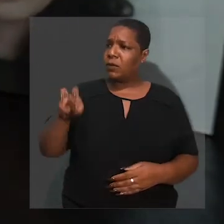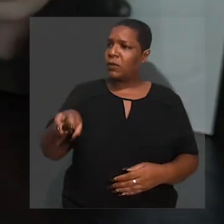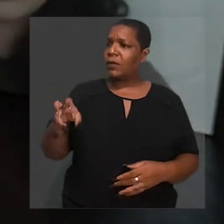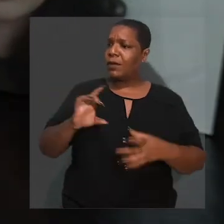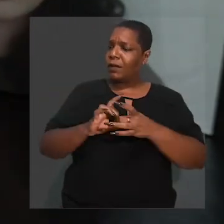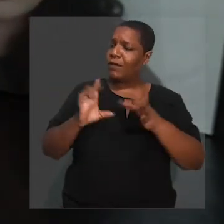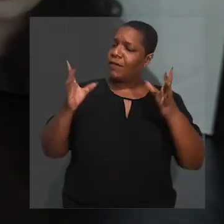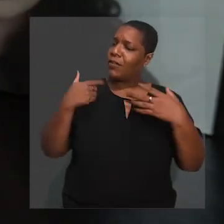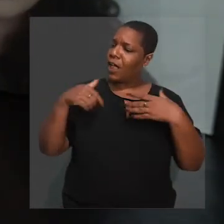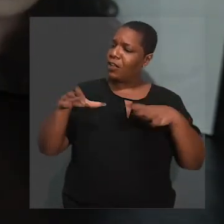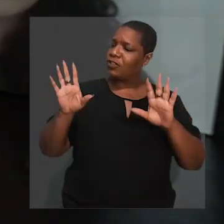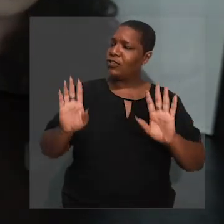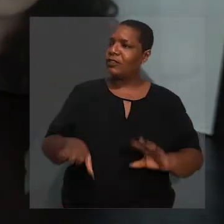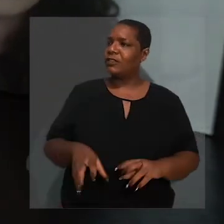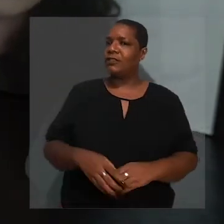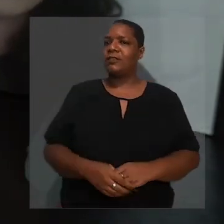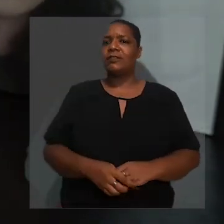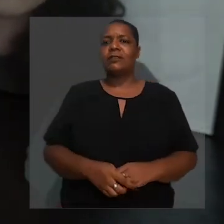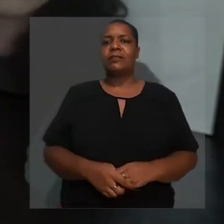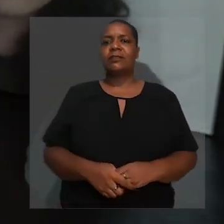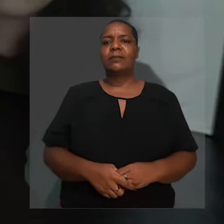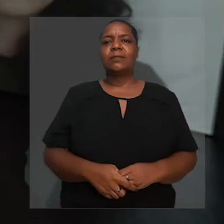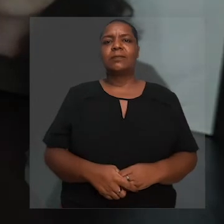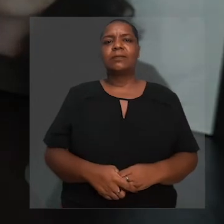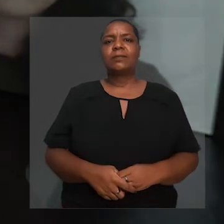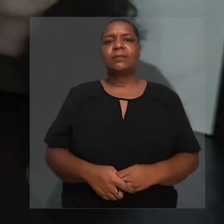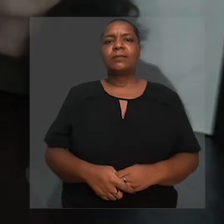Pega uma cadeira. Fica à vontade.